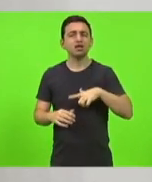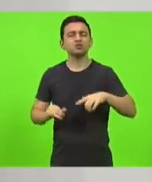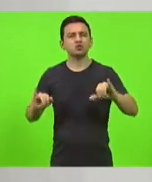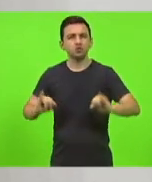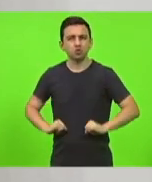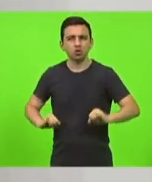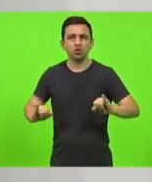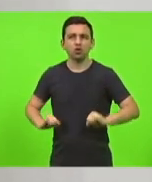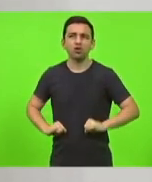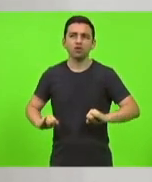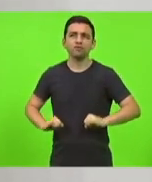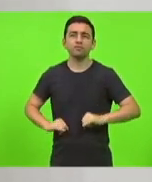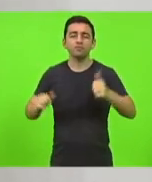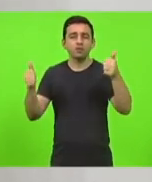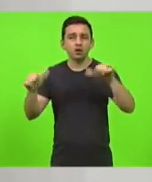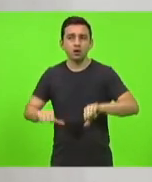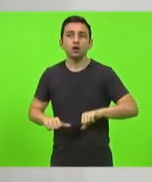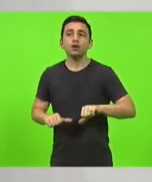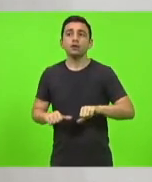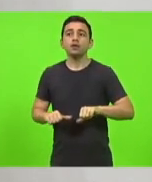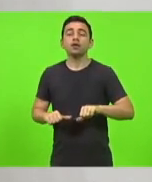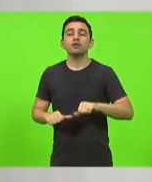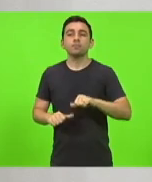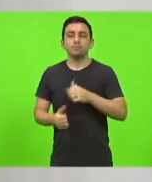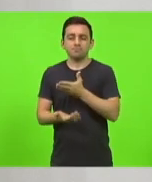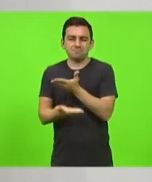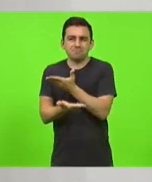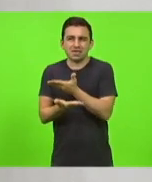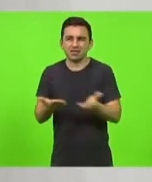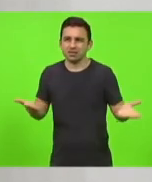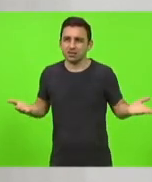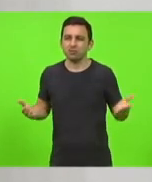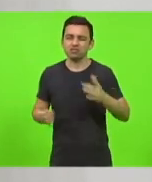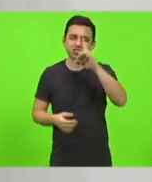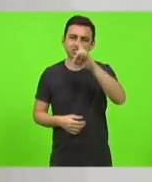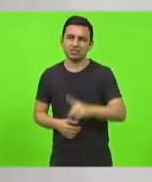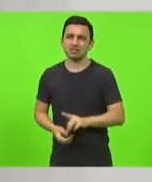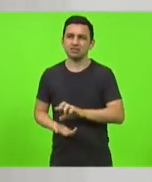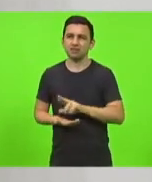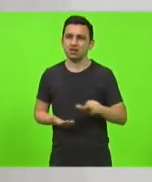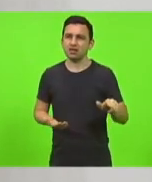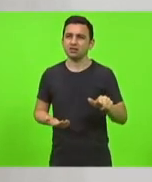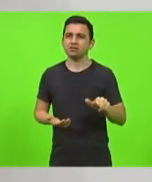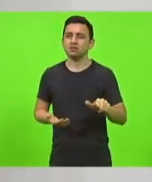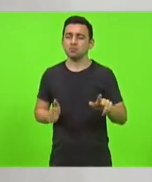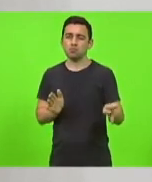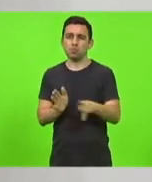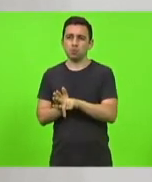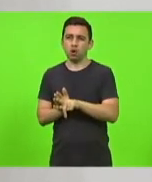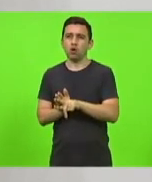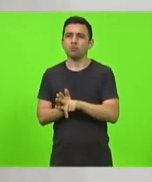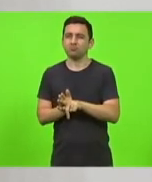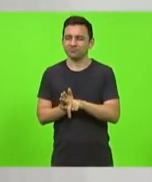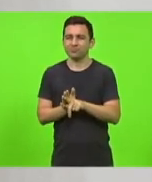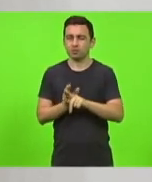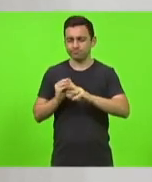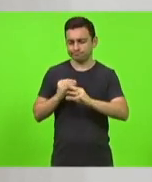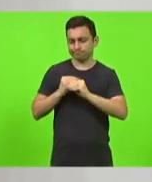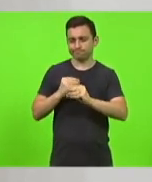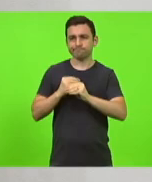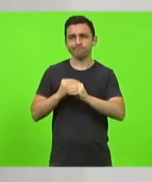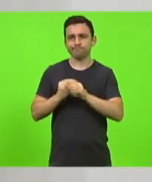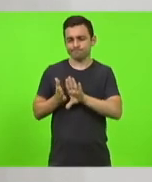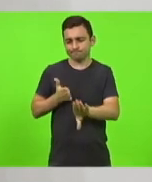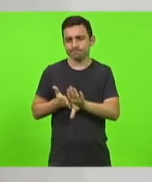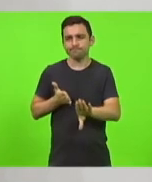muito, e em 2015 a gente perdeu várias conquistas. Regência de classe, e vários direitos,